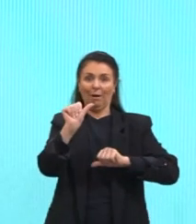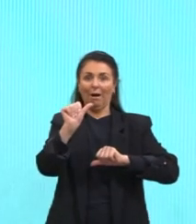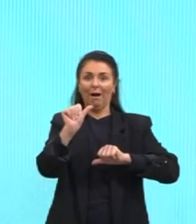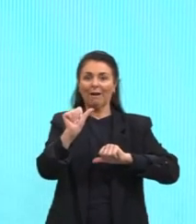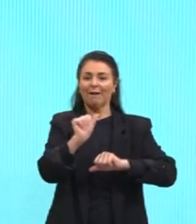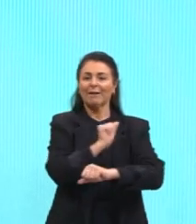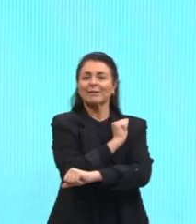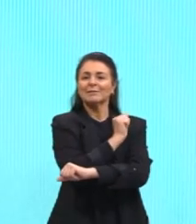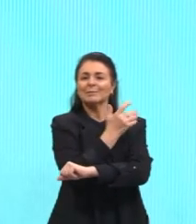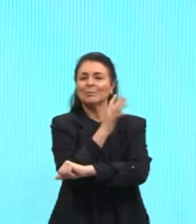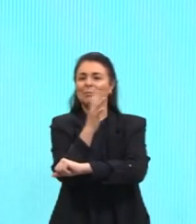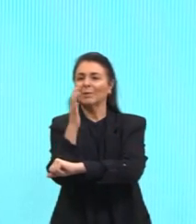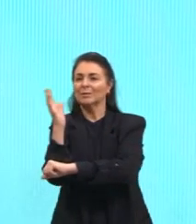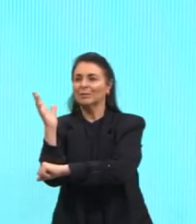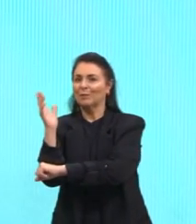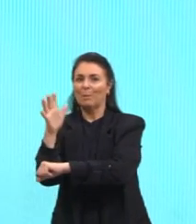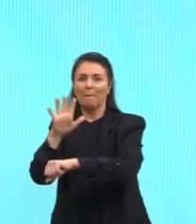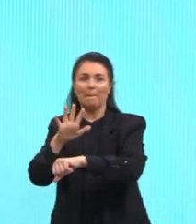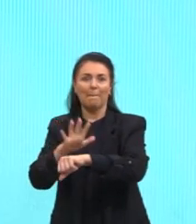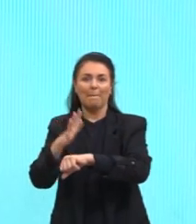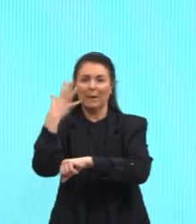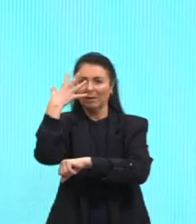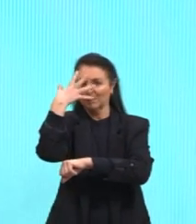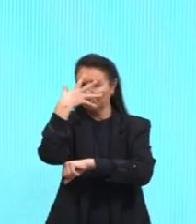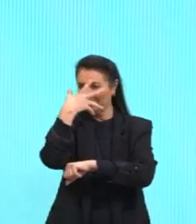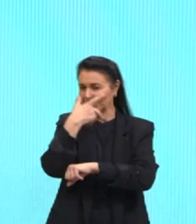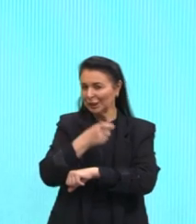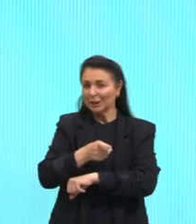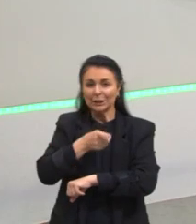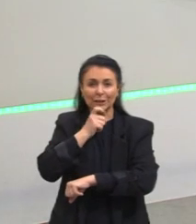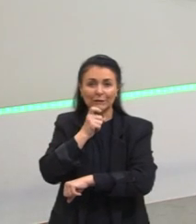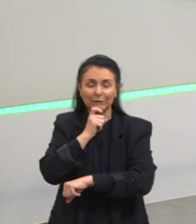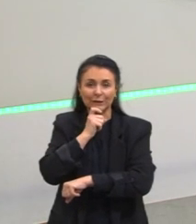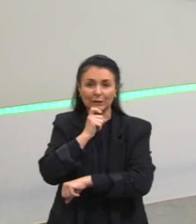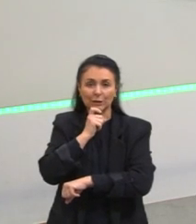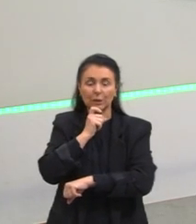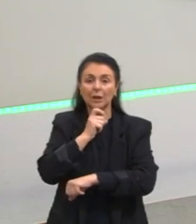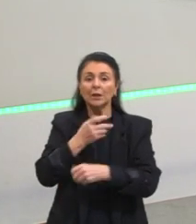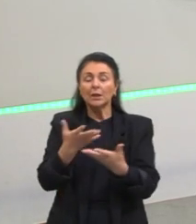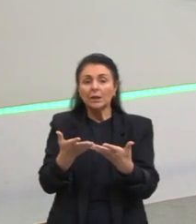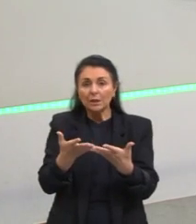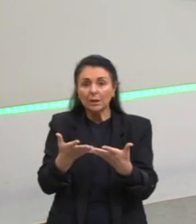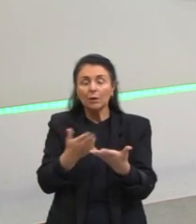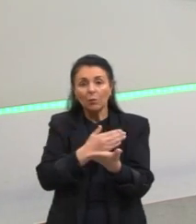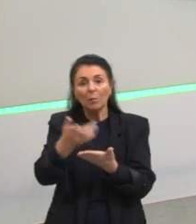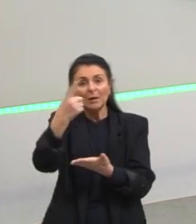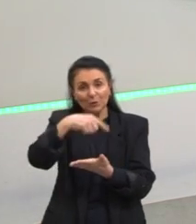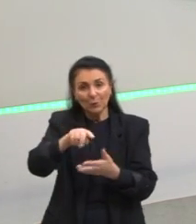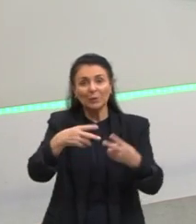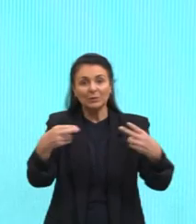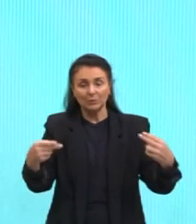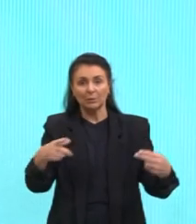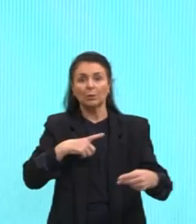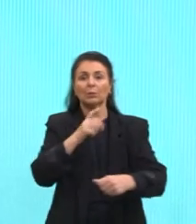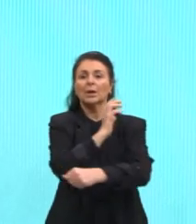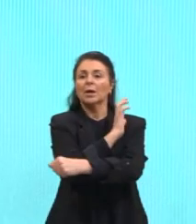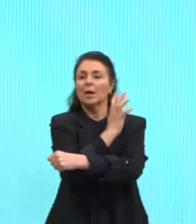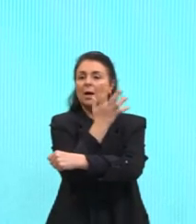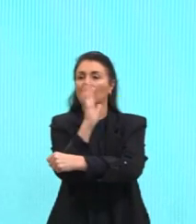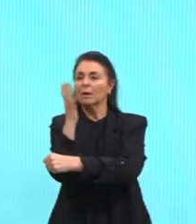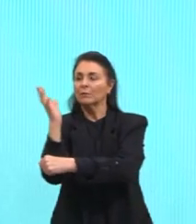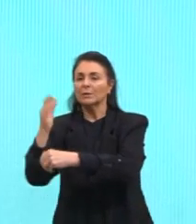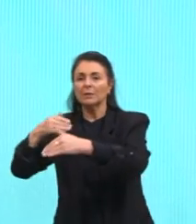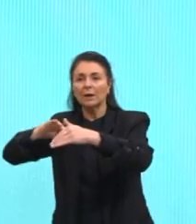nas plantas e aí vai formar então alguma algumas coisas dessa dessa maneira então vai ter a árvores que vão ser